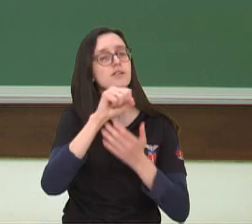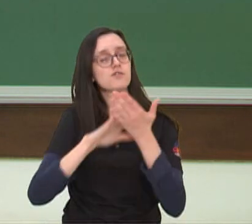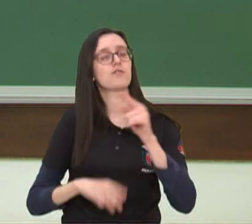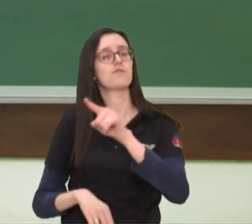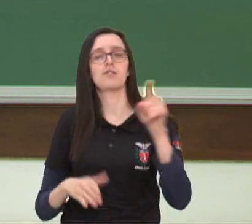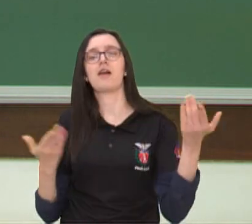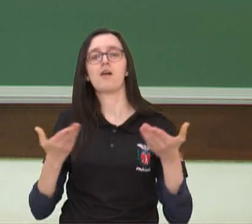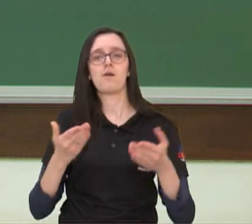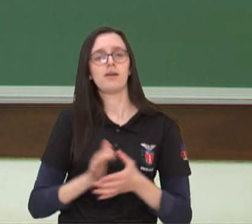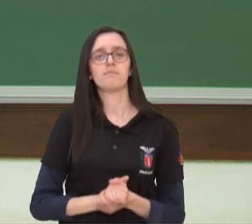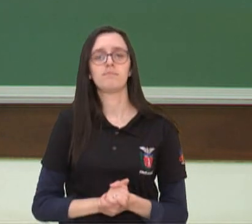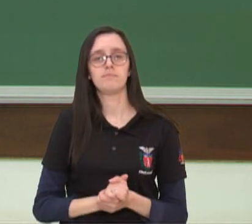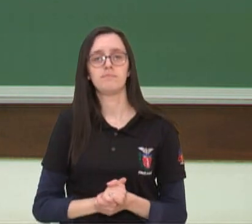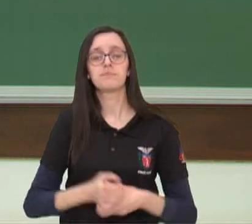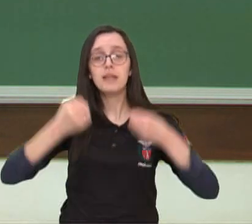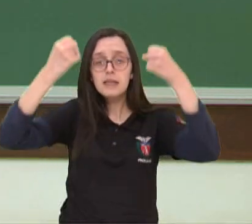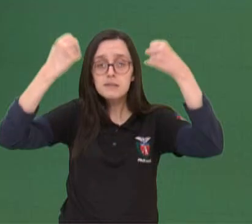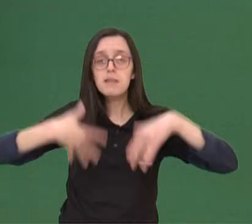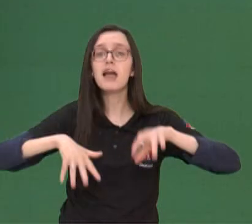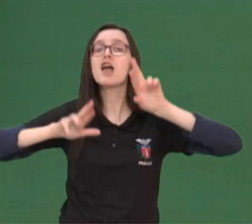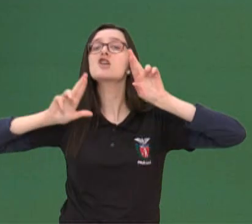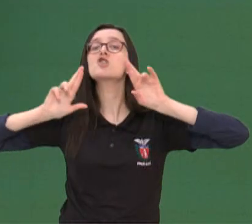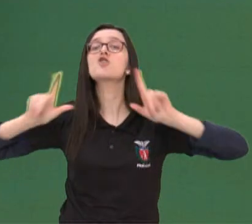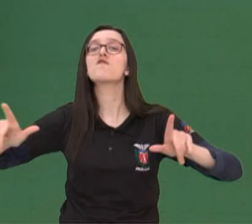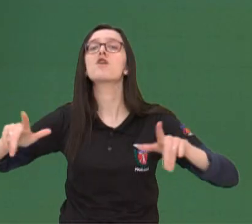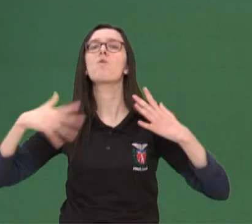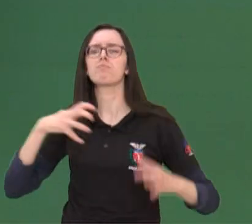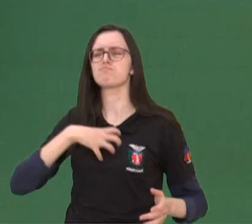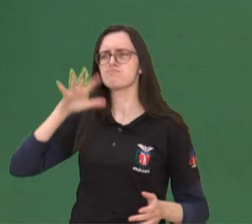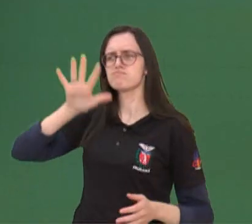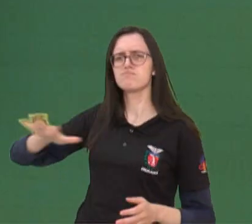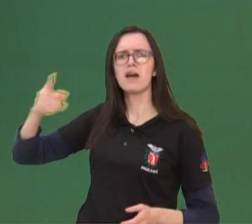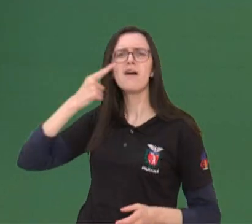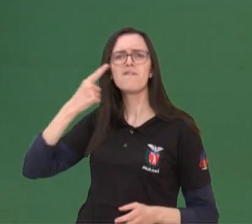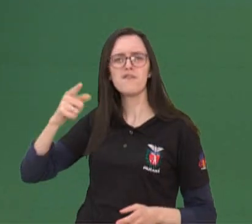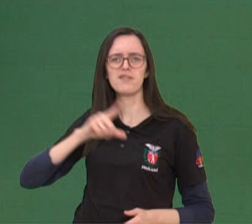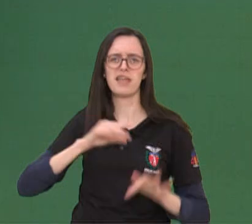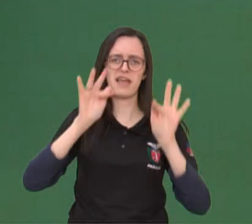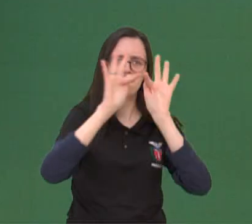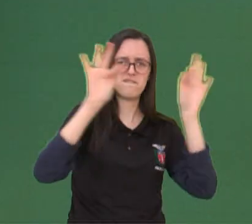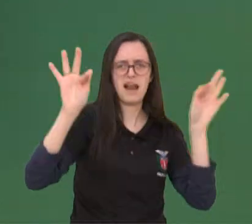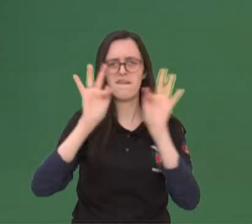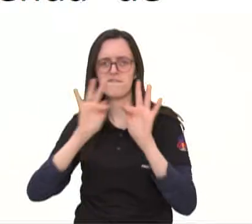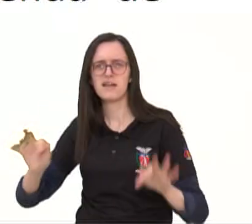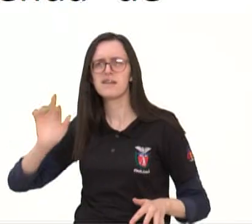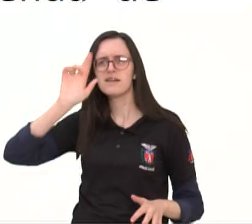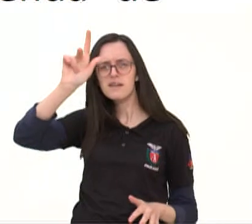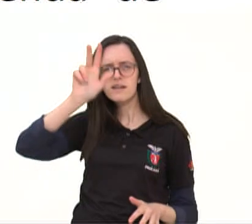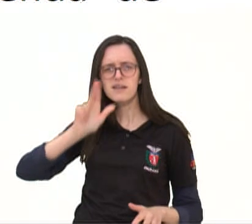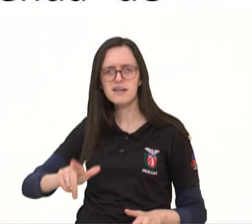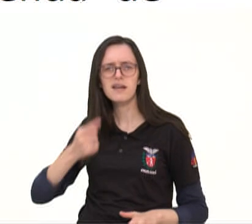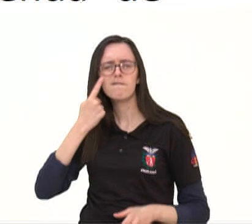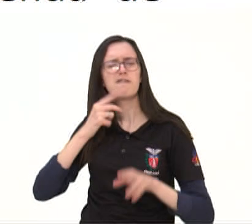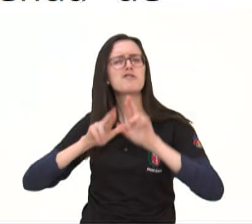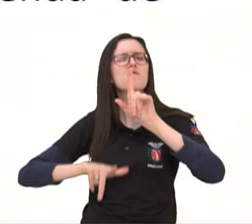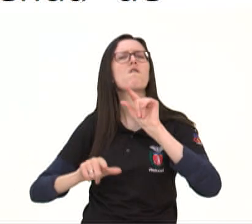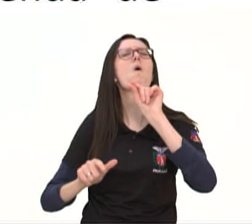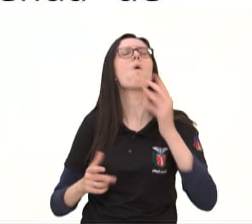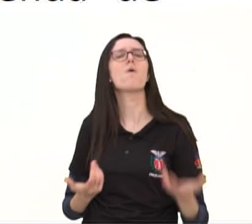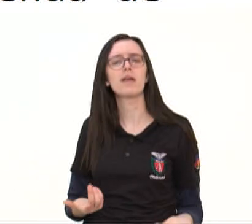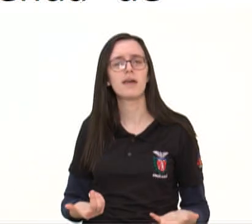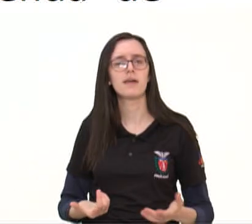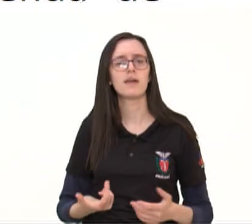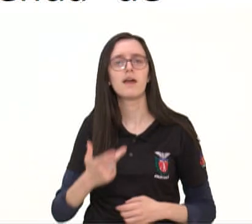para vocês. Explique a diferença de sentido produzida em cada uma das situações apresentadas, no